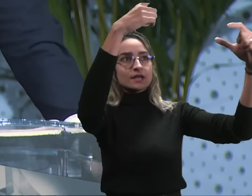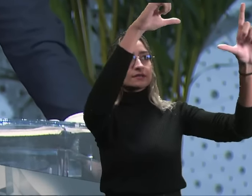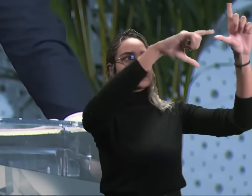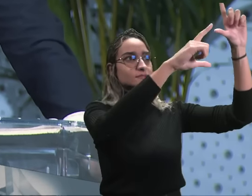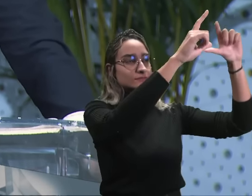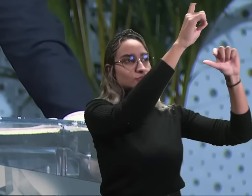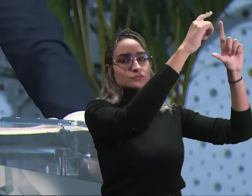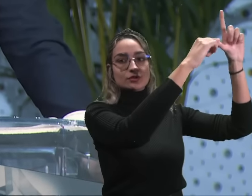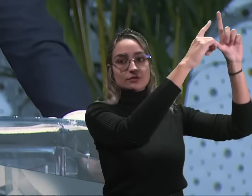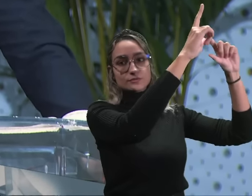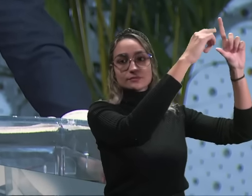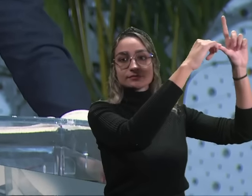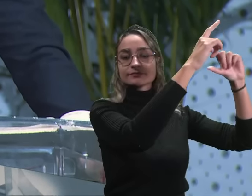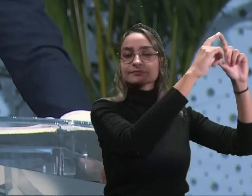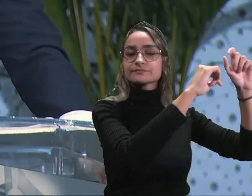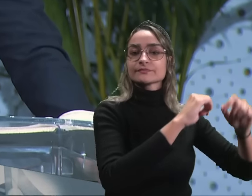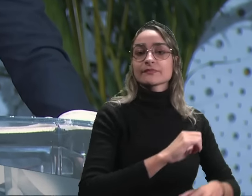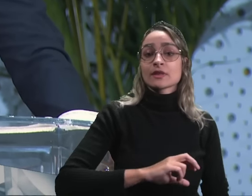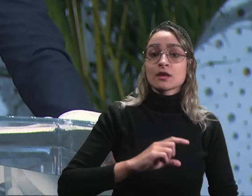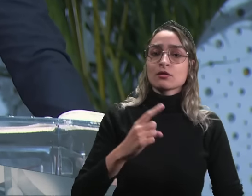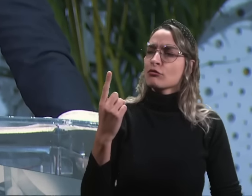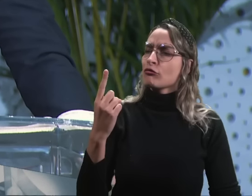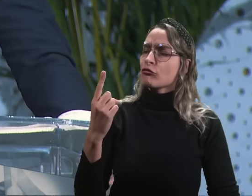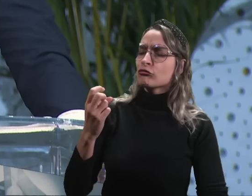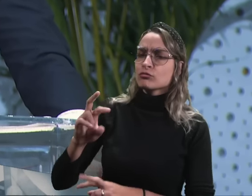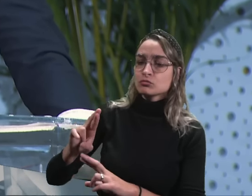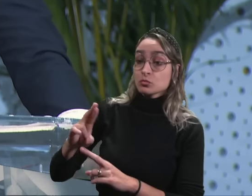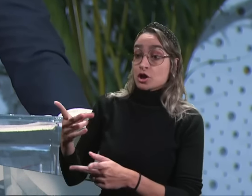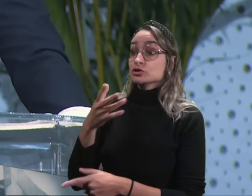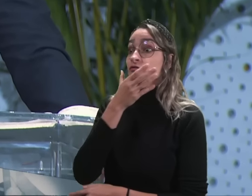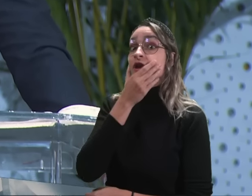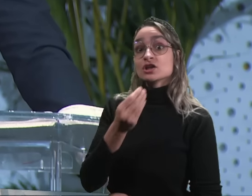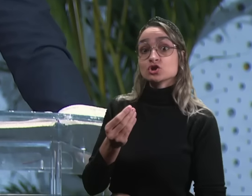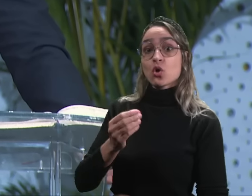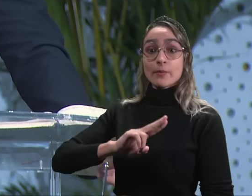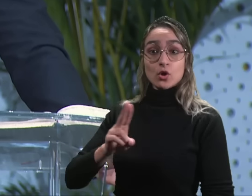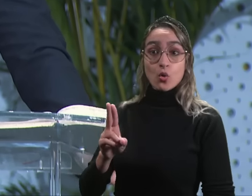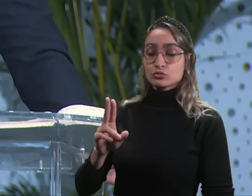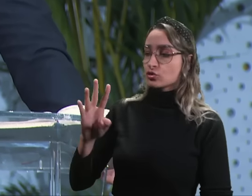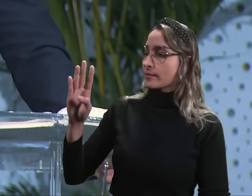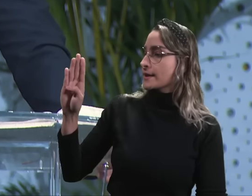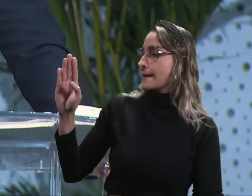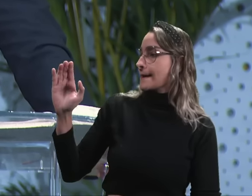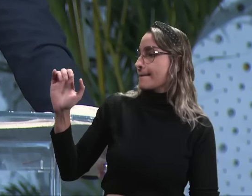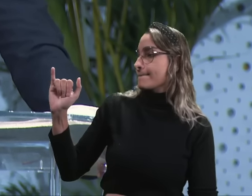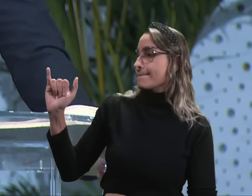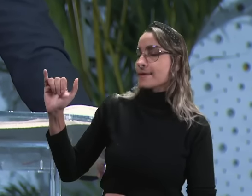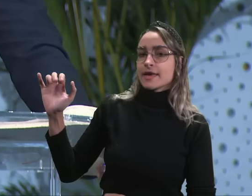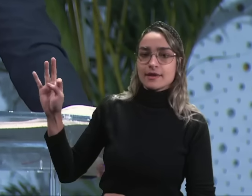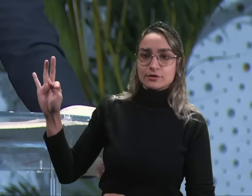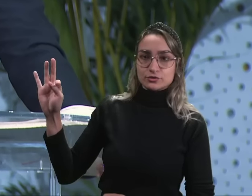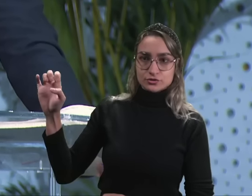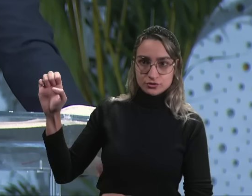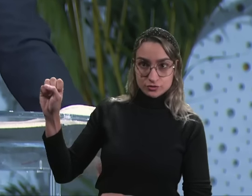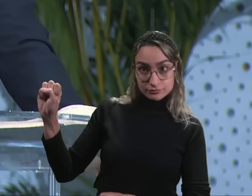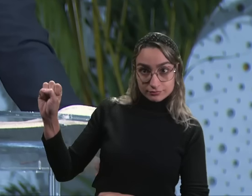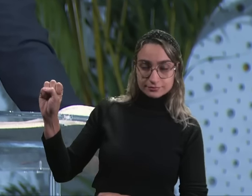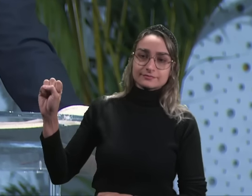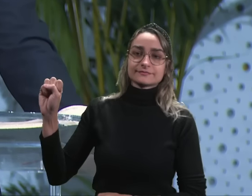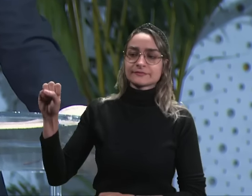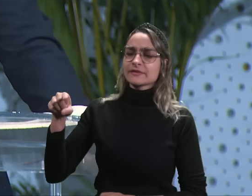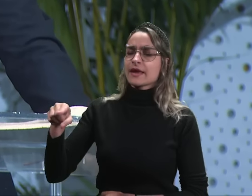ficou sabendo e conhecedor dessa comunidade Lá em em new hampshire e que estavam guardando o sábado ele